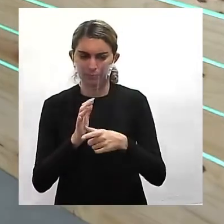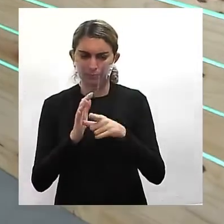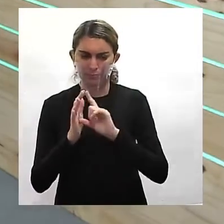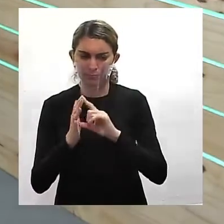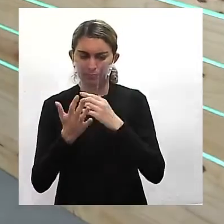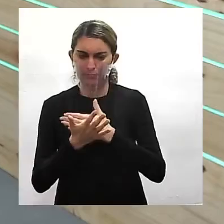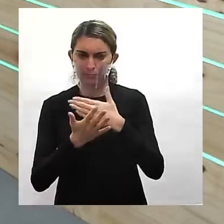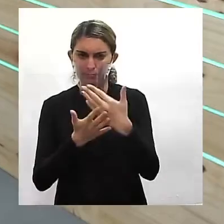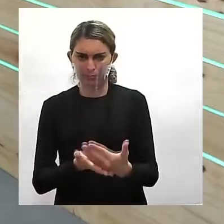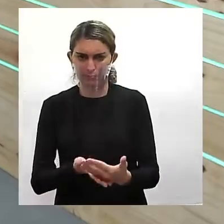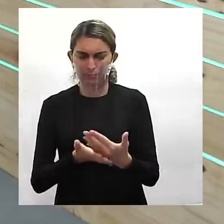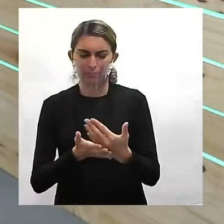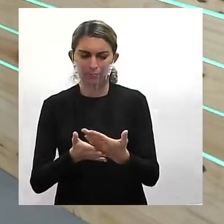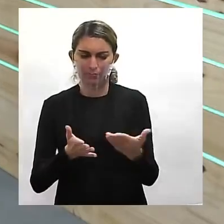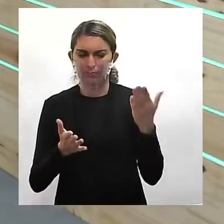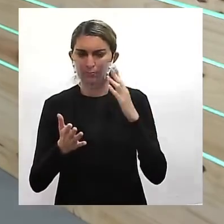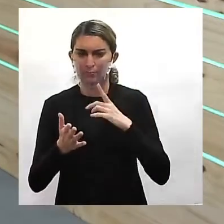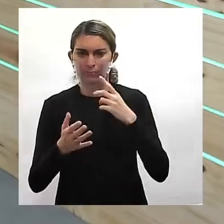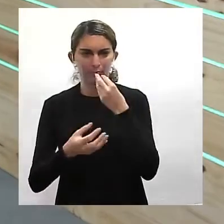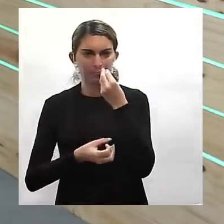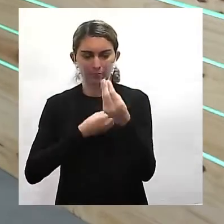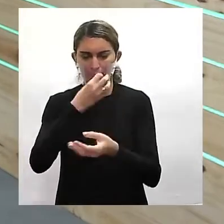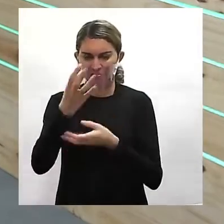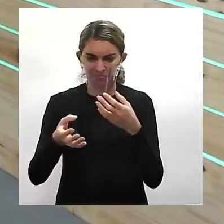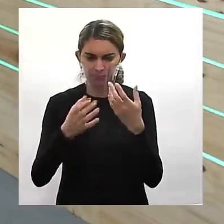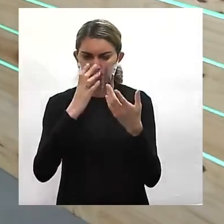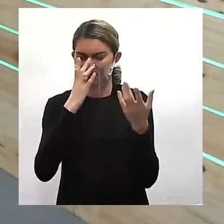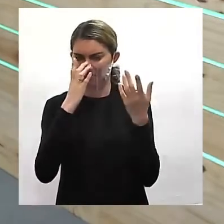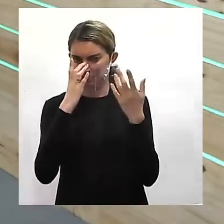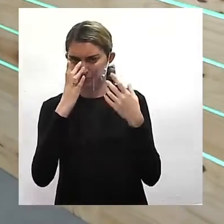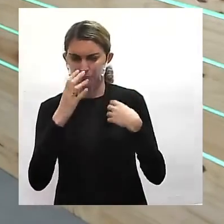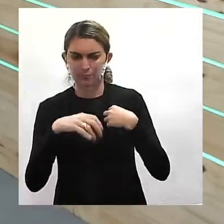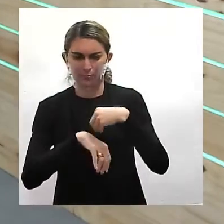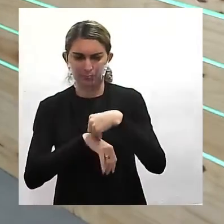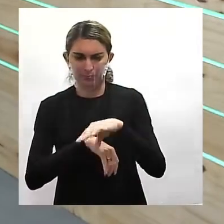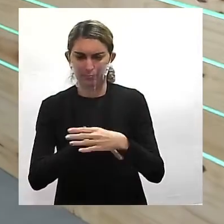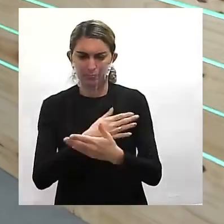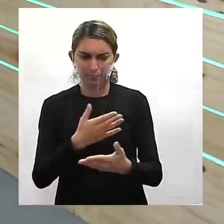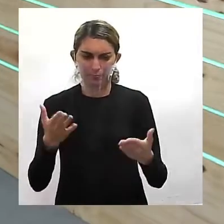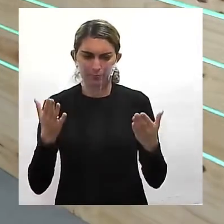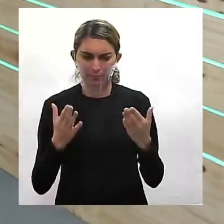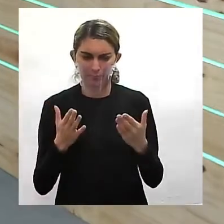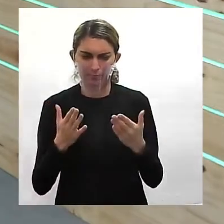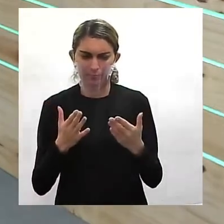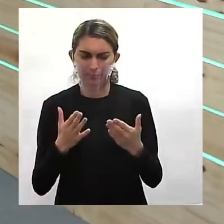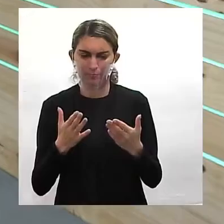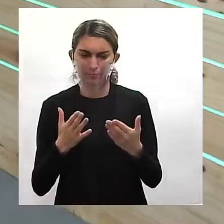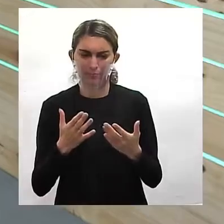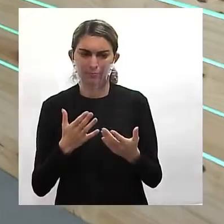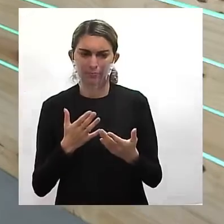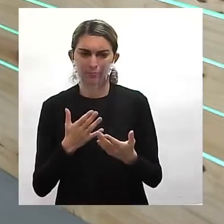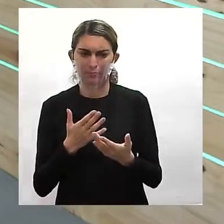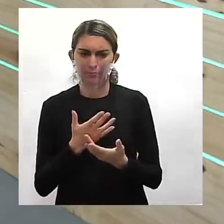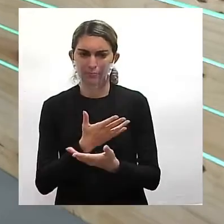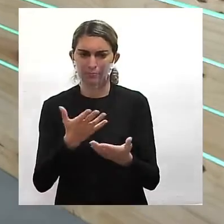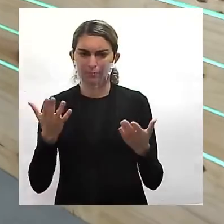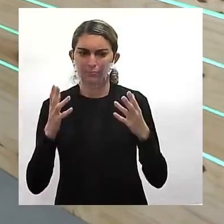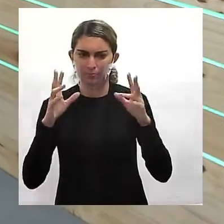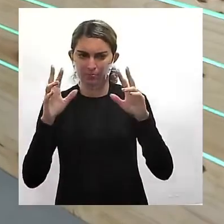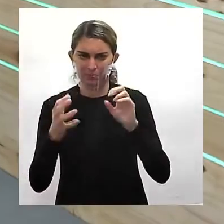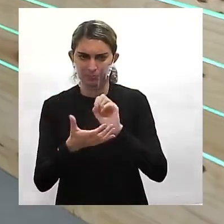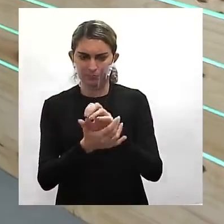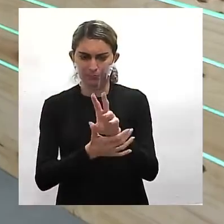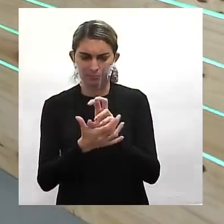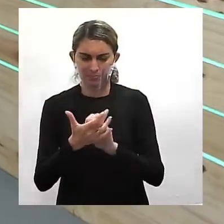da gente começar, eu tenho aqueles recadinhos da gente de praxe para dar, né? Aqueles recadinhos de, é, sobre a EducaPE,